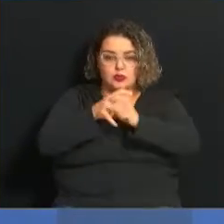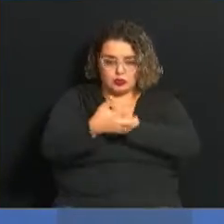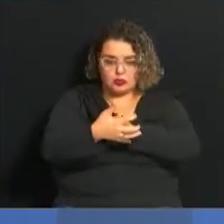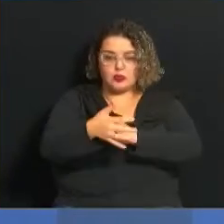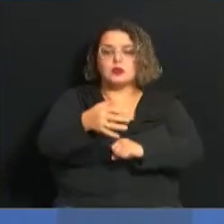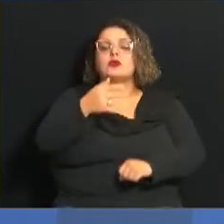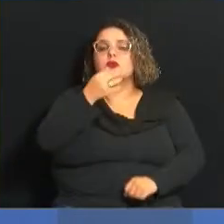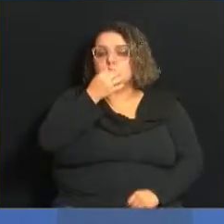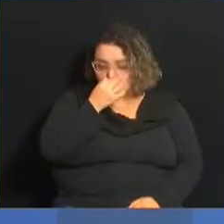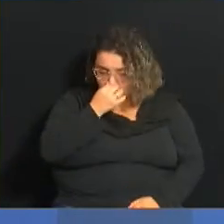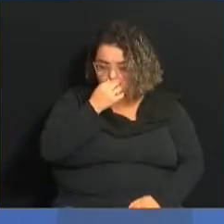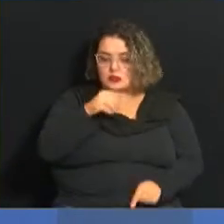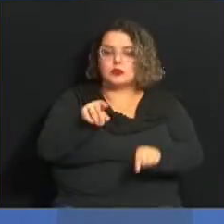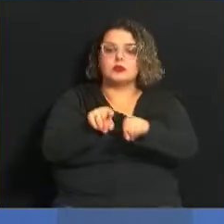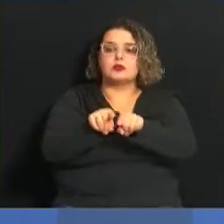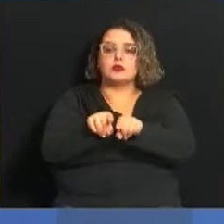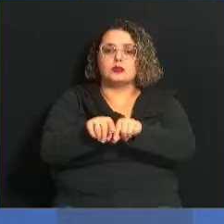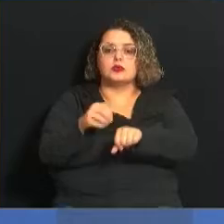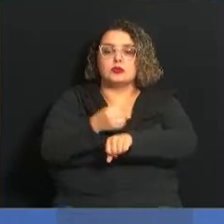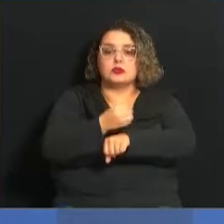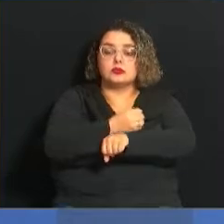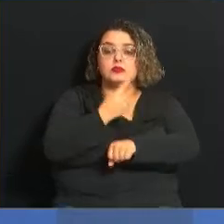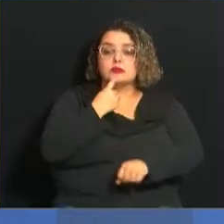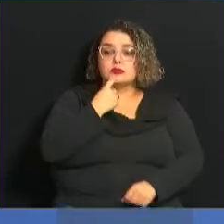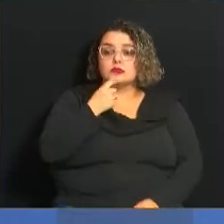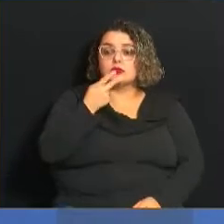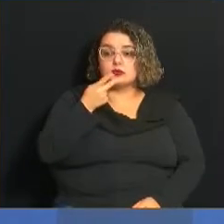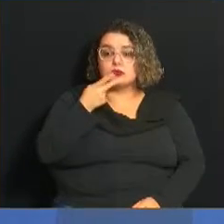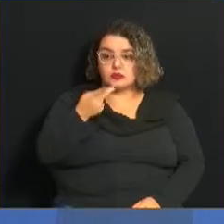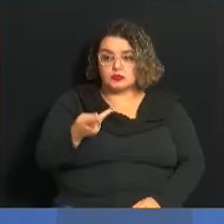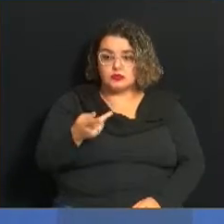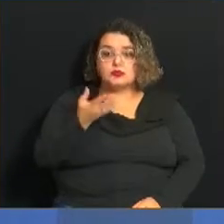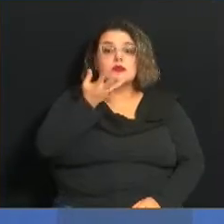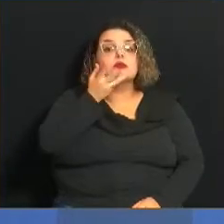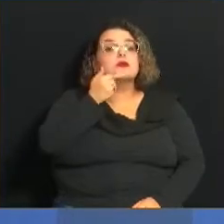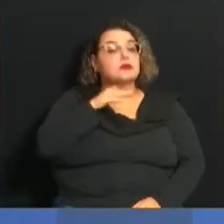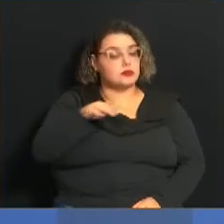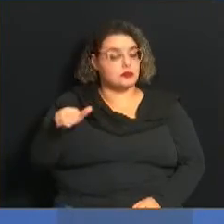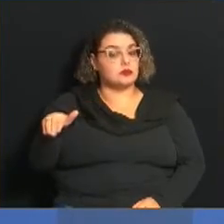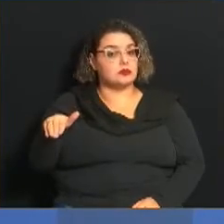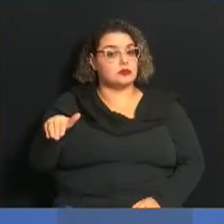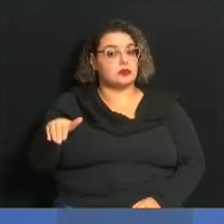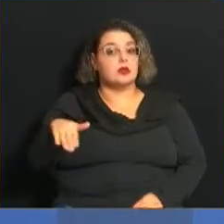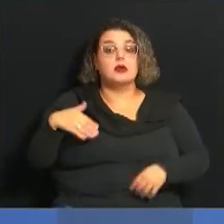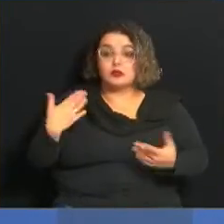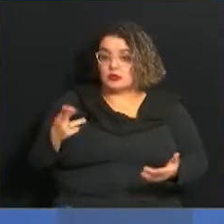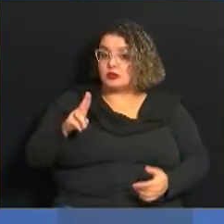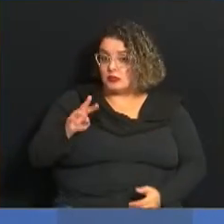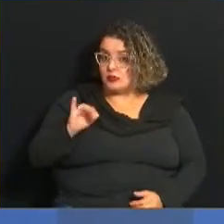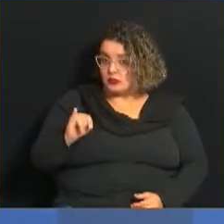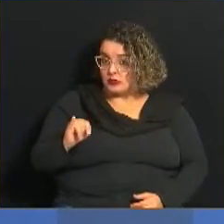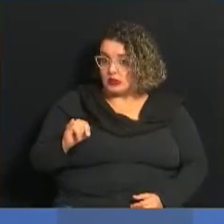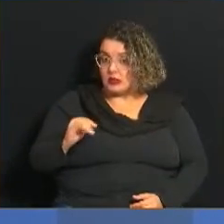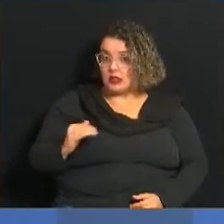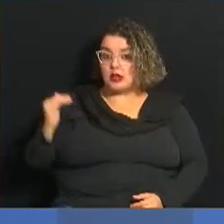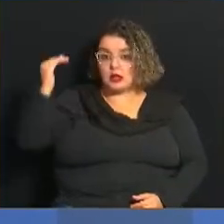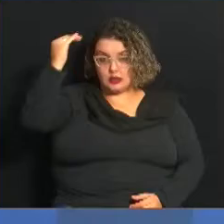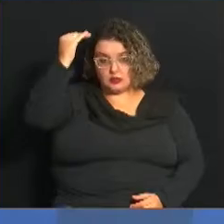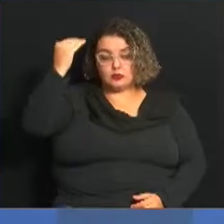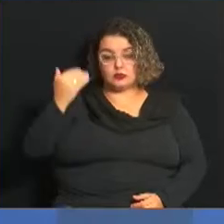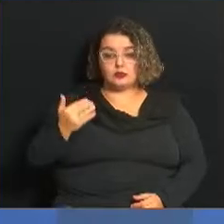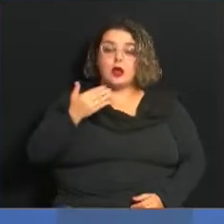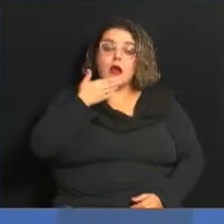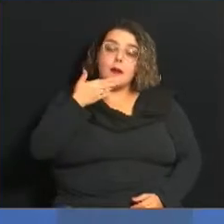gripe e também contra o sarampo. A gente está falando agora de crianças. Já na UTI adulto, a situação é um pouco